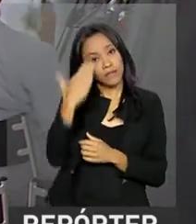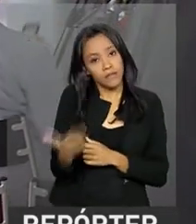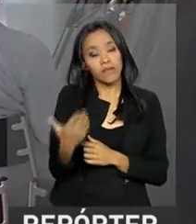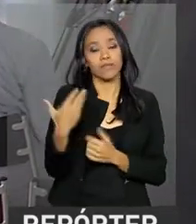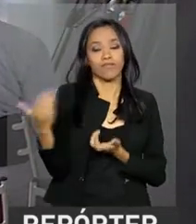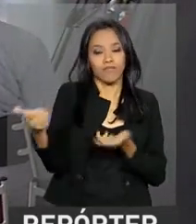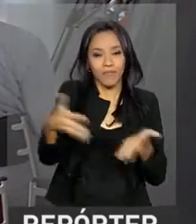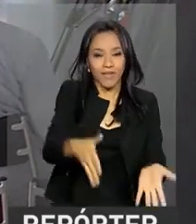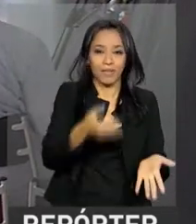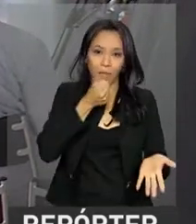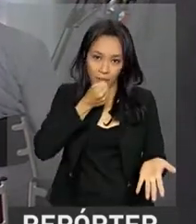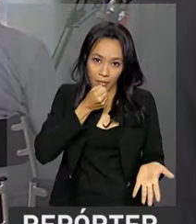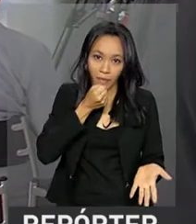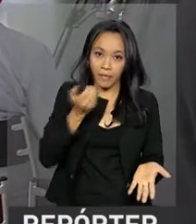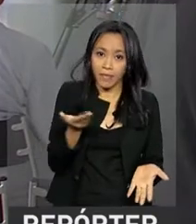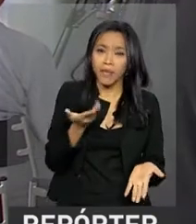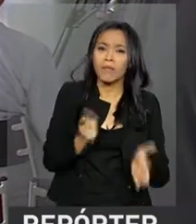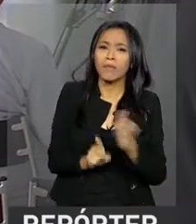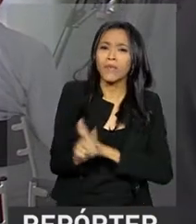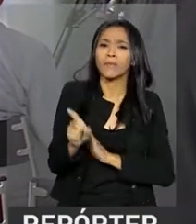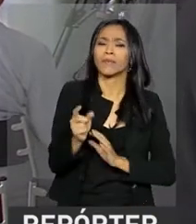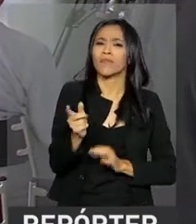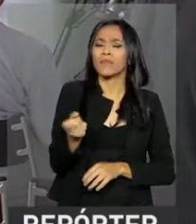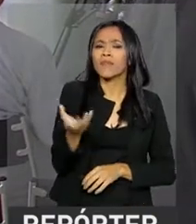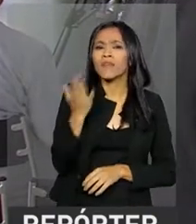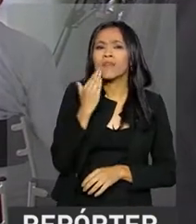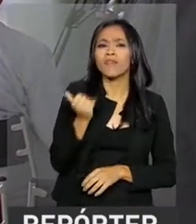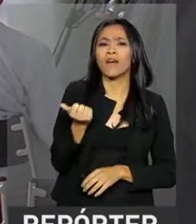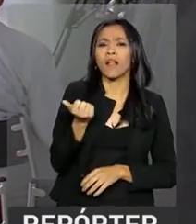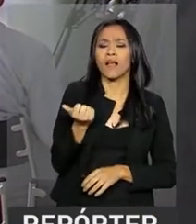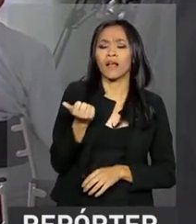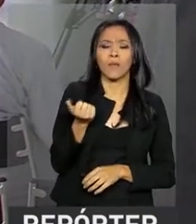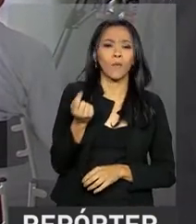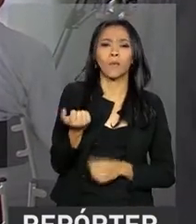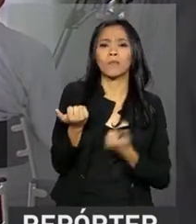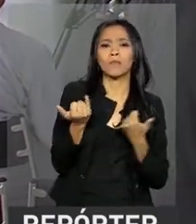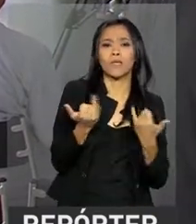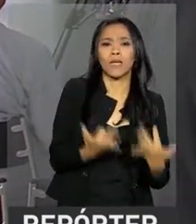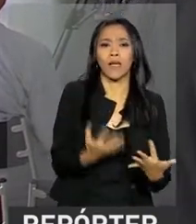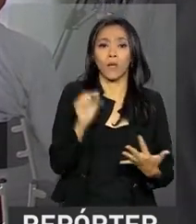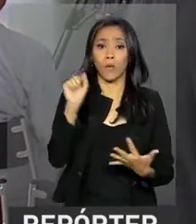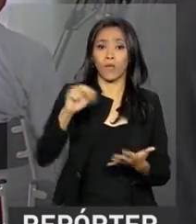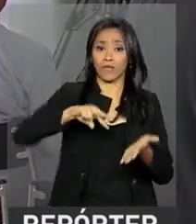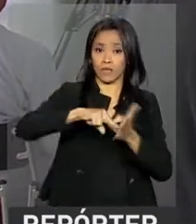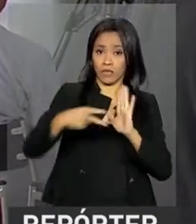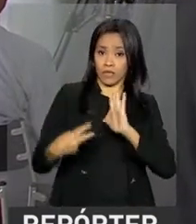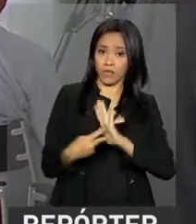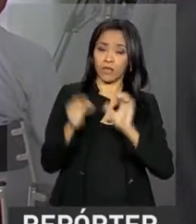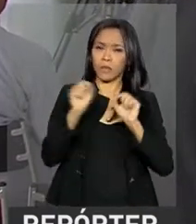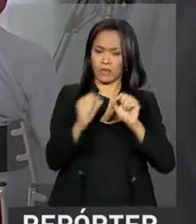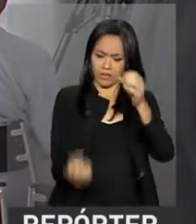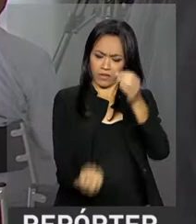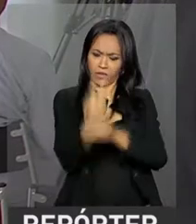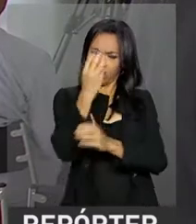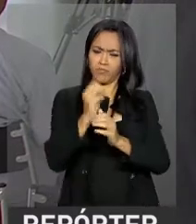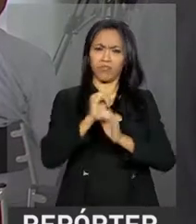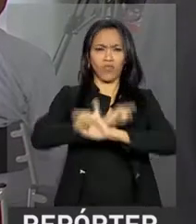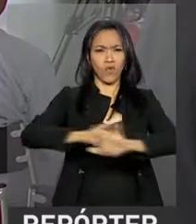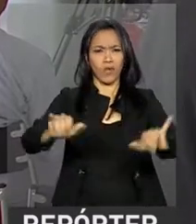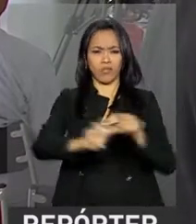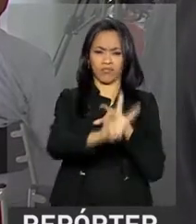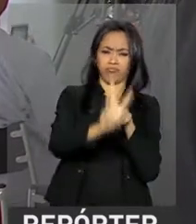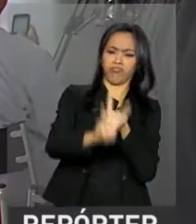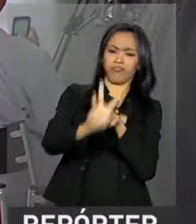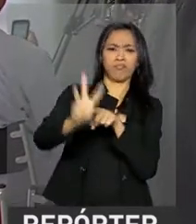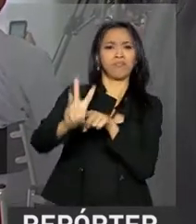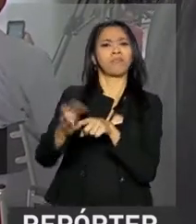com a gente ao vivo aqui na TV NBR. Eu queria que a senhora falasse então, em primeiro lugar, o que que representa o lançamento desse Portal Único, dessa